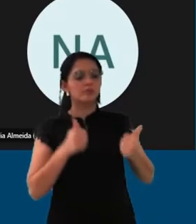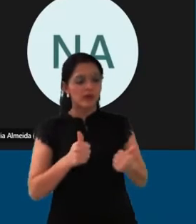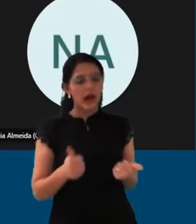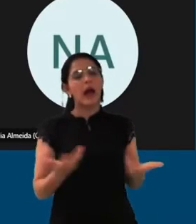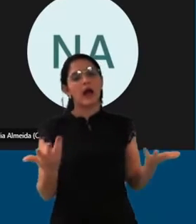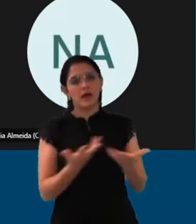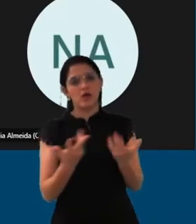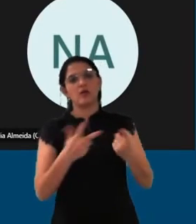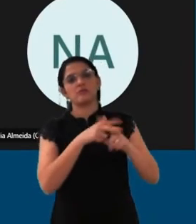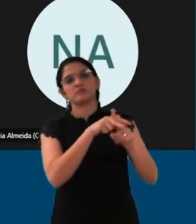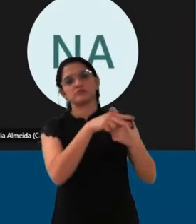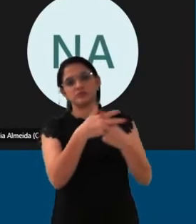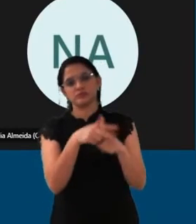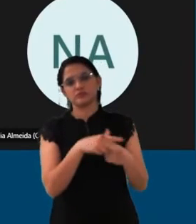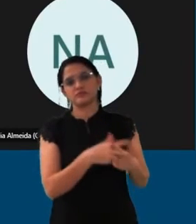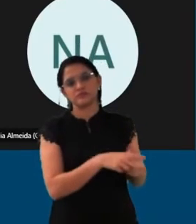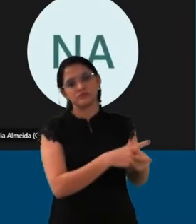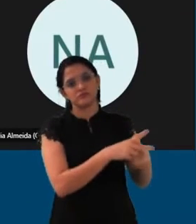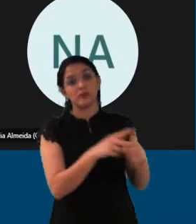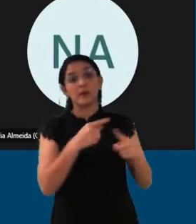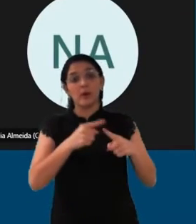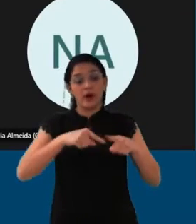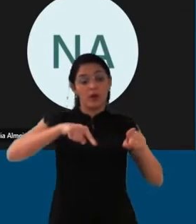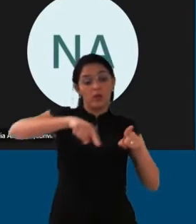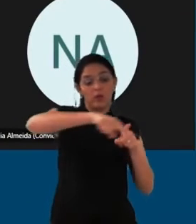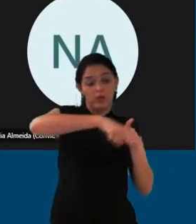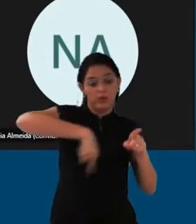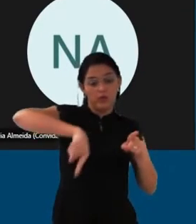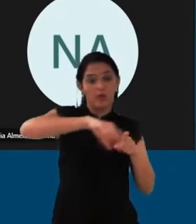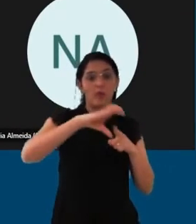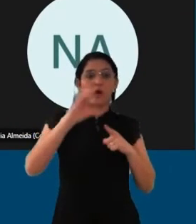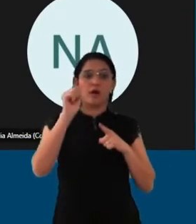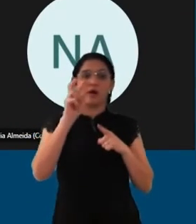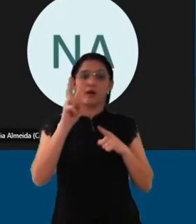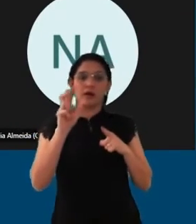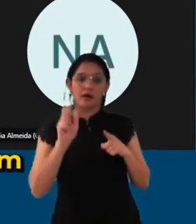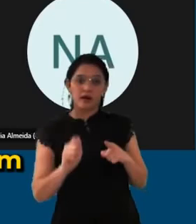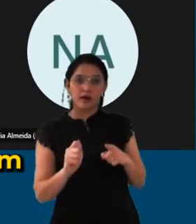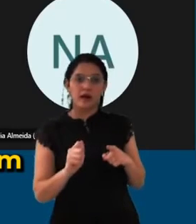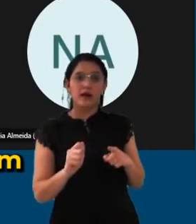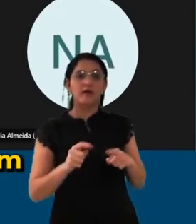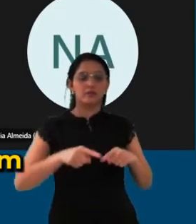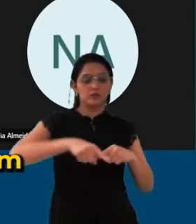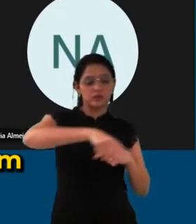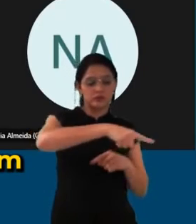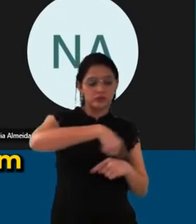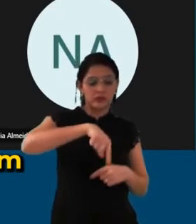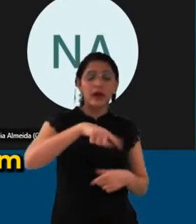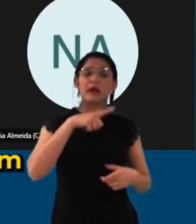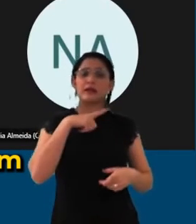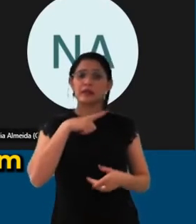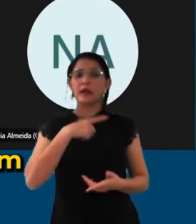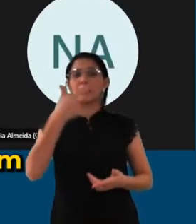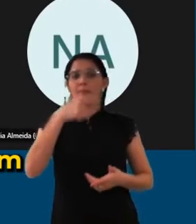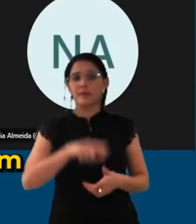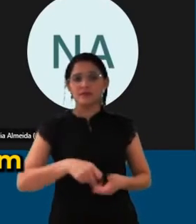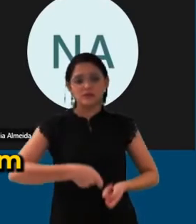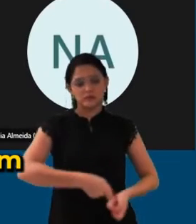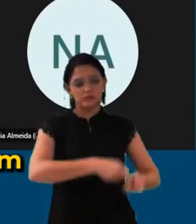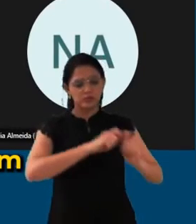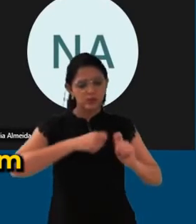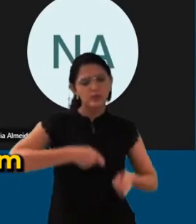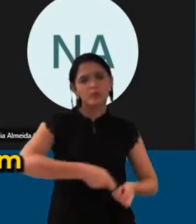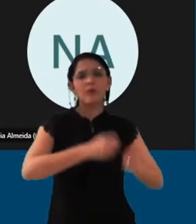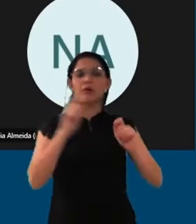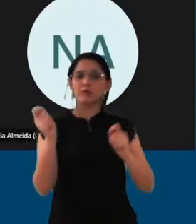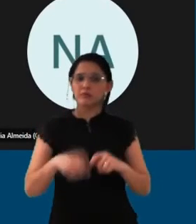cava tem uma previsão lá de design dela, então você pode chegar à cava final em um determinado